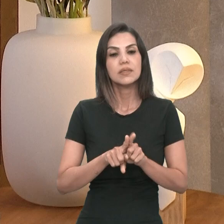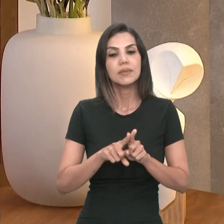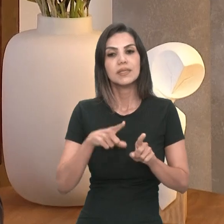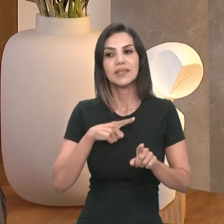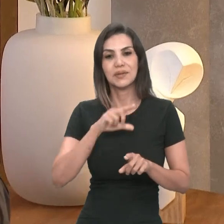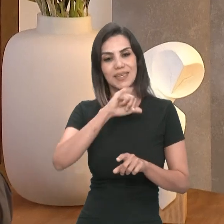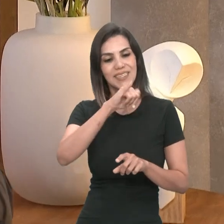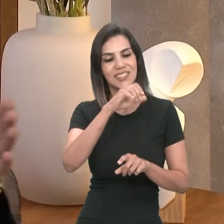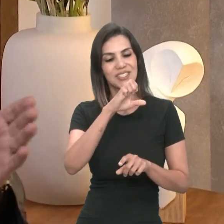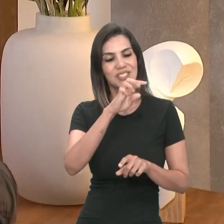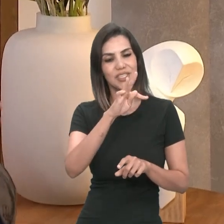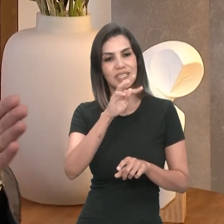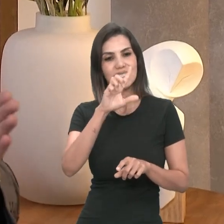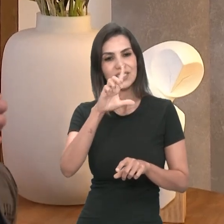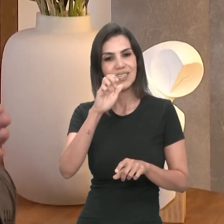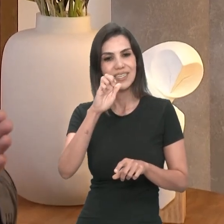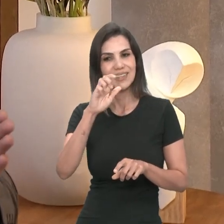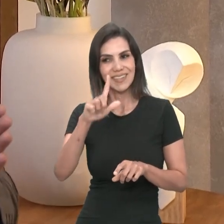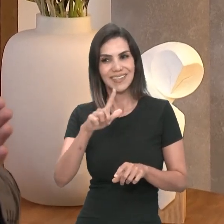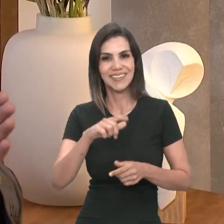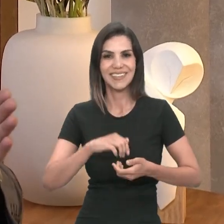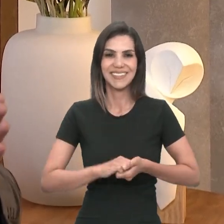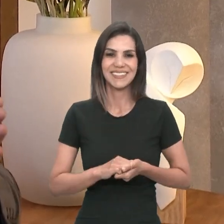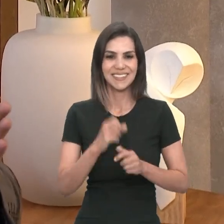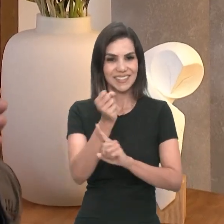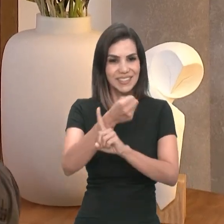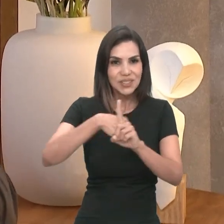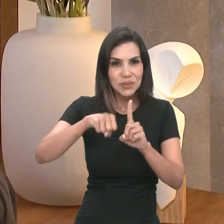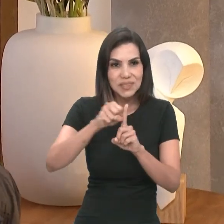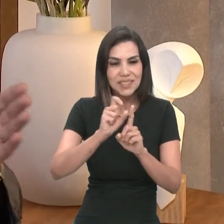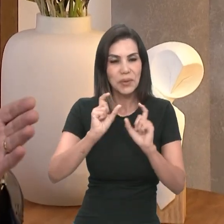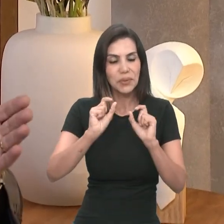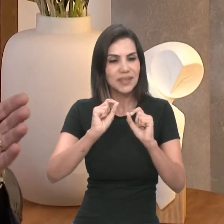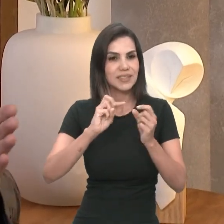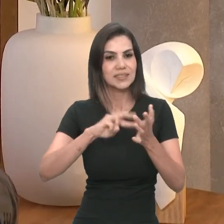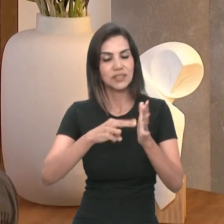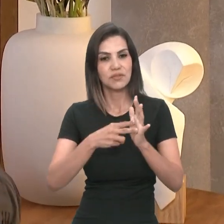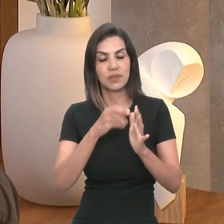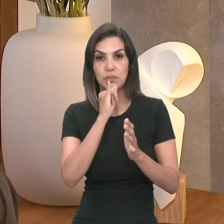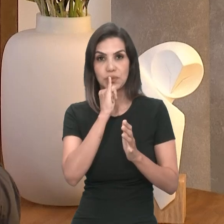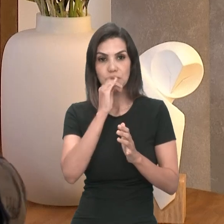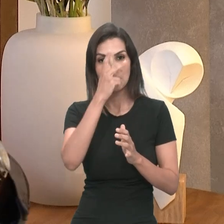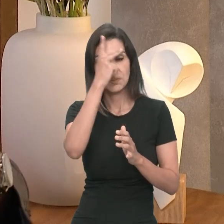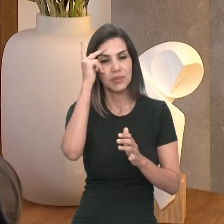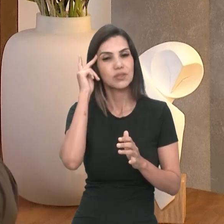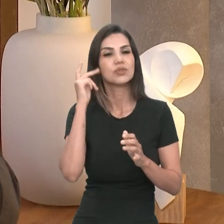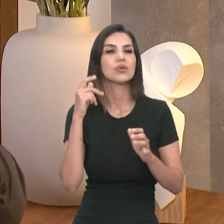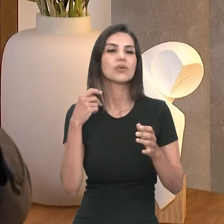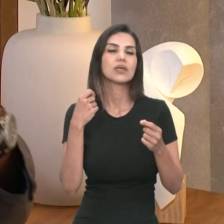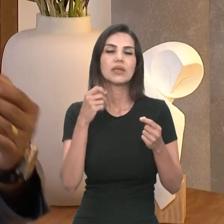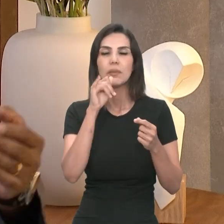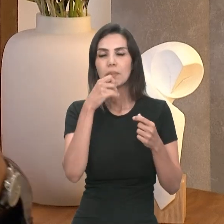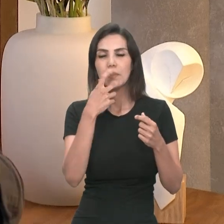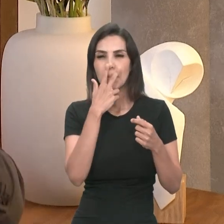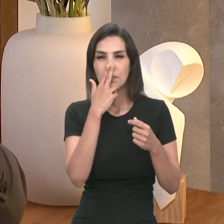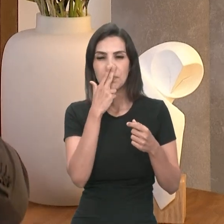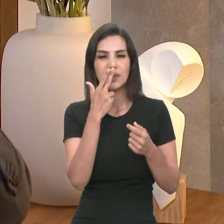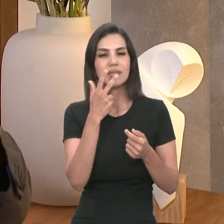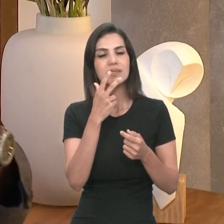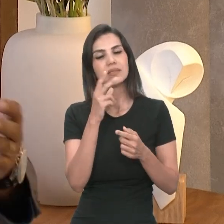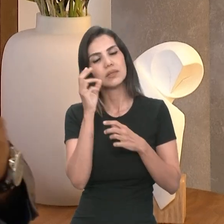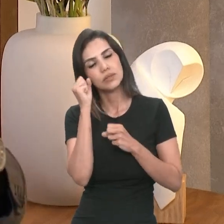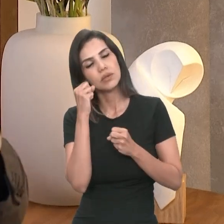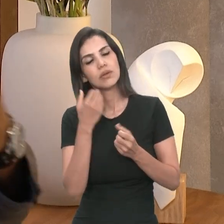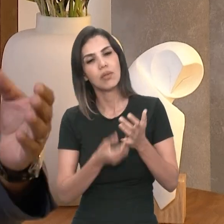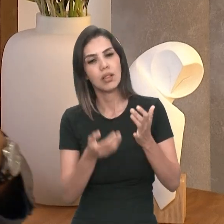social. Pessoas que têm um jet lag social muito alto, ou seja, você está com um déficit de sono de 3